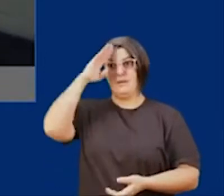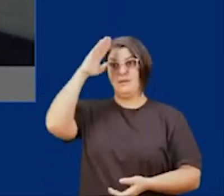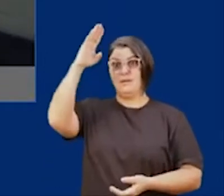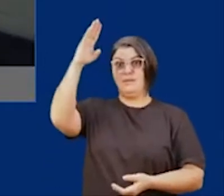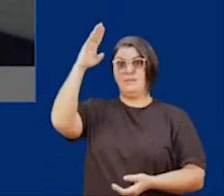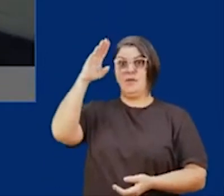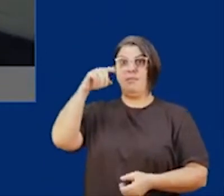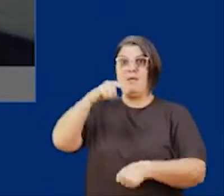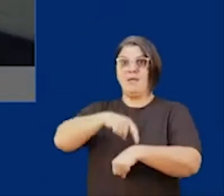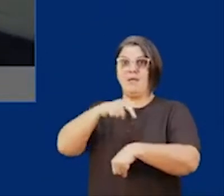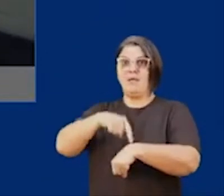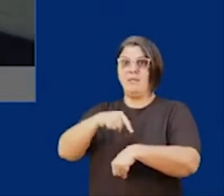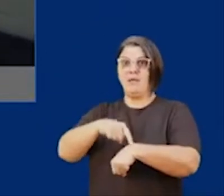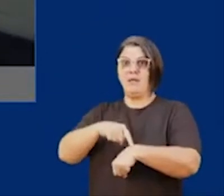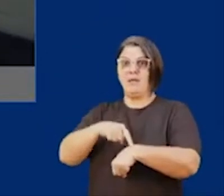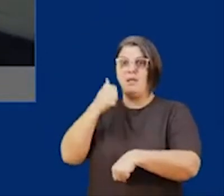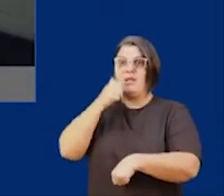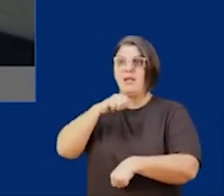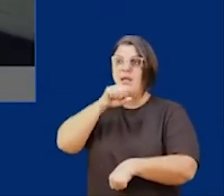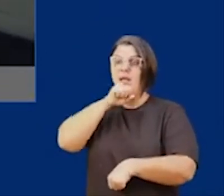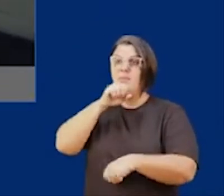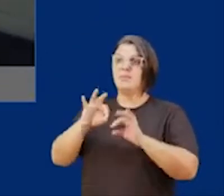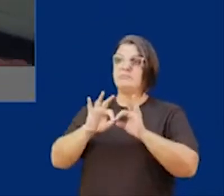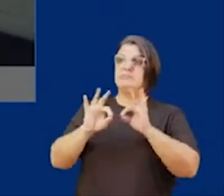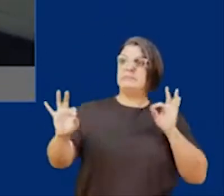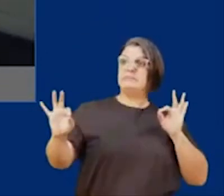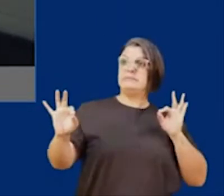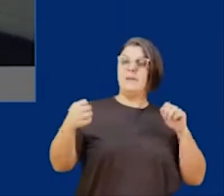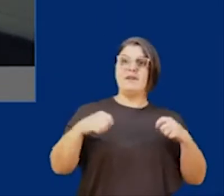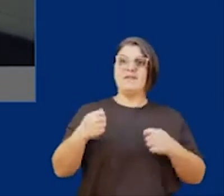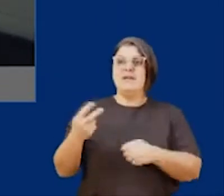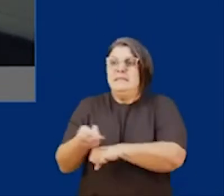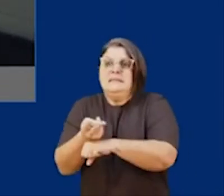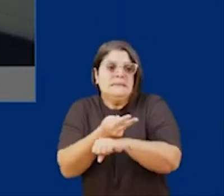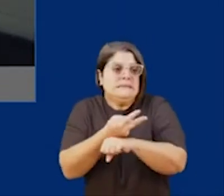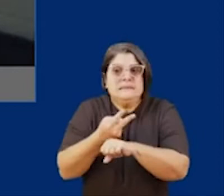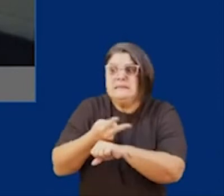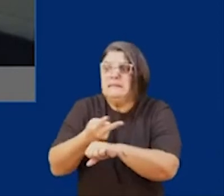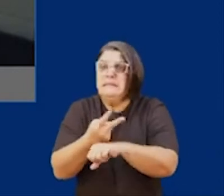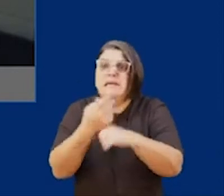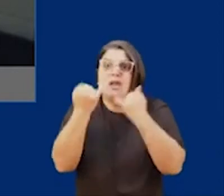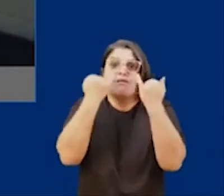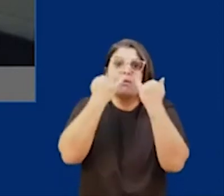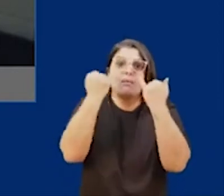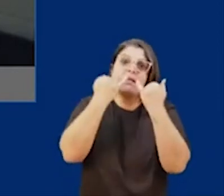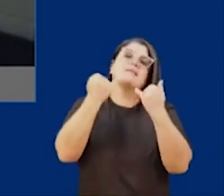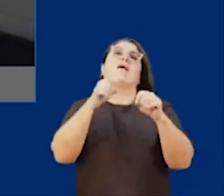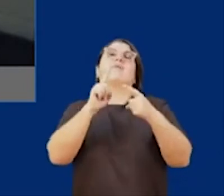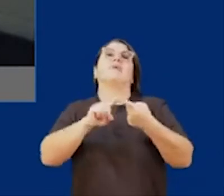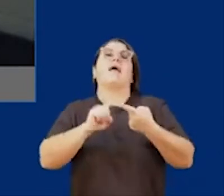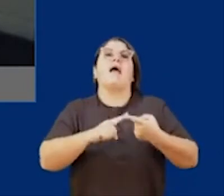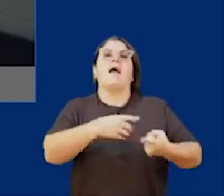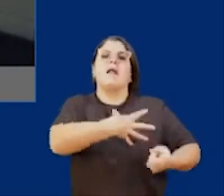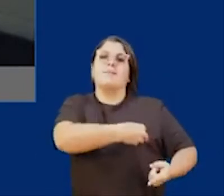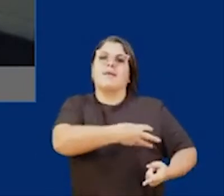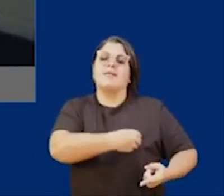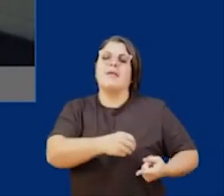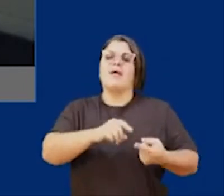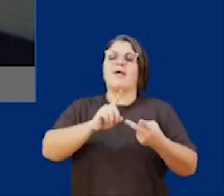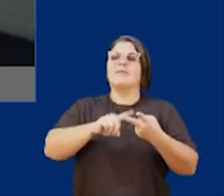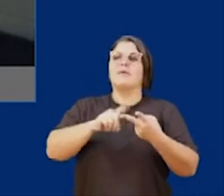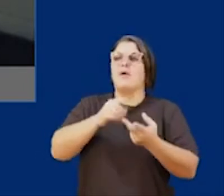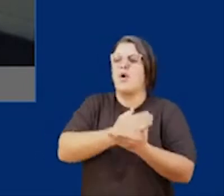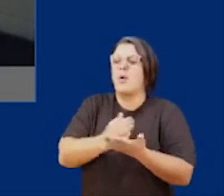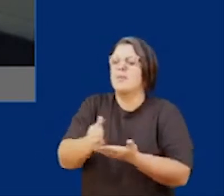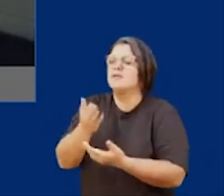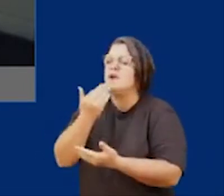assim, você tinha que correr mesmo atrás da informação, tanto sobre aleitamento, quanto sobre a introdução alimentar, né, agora depois de mais